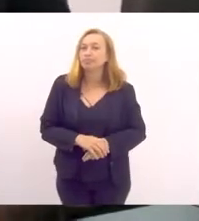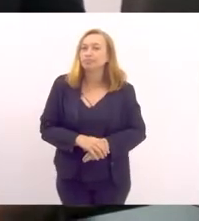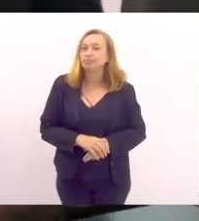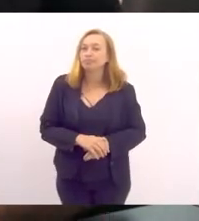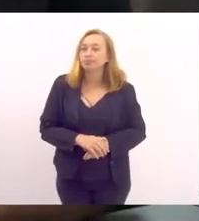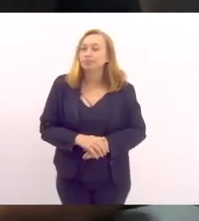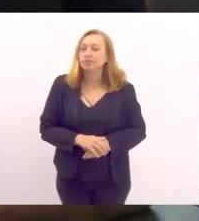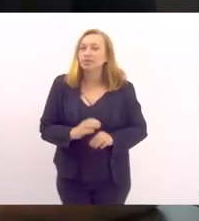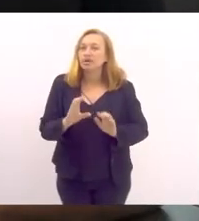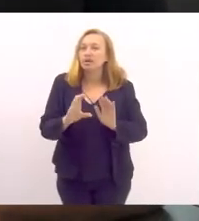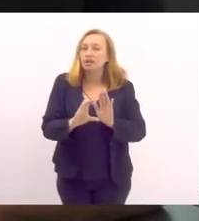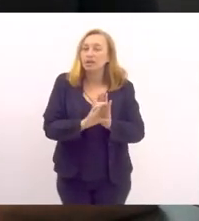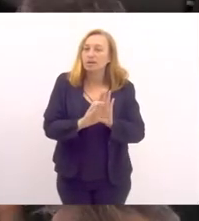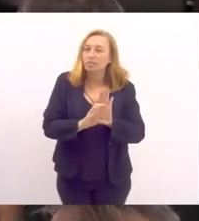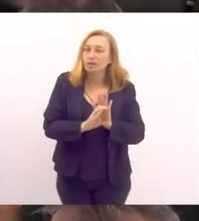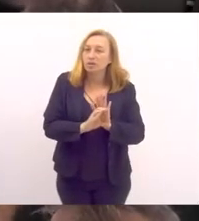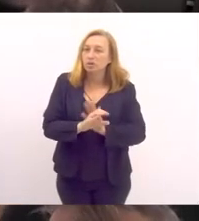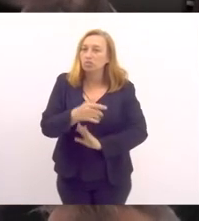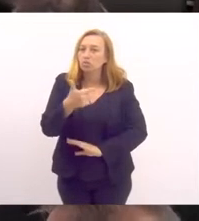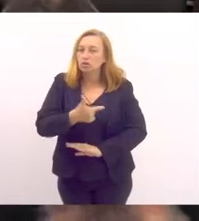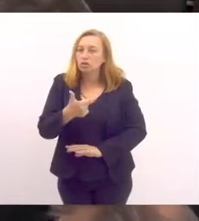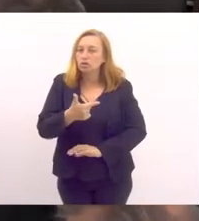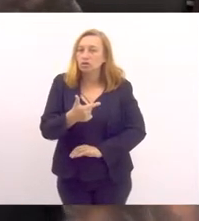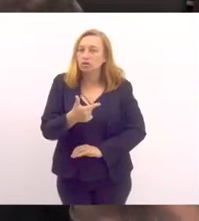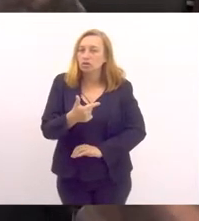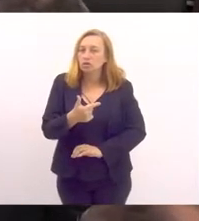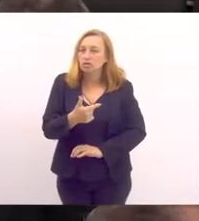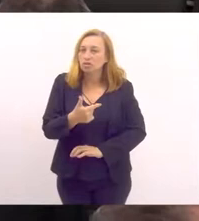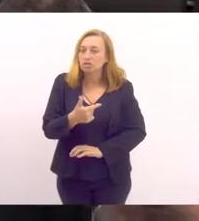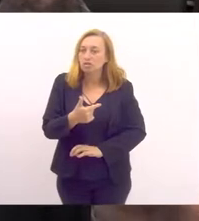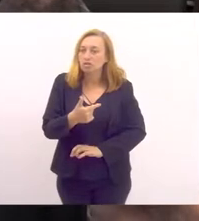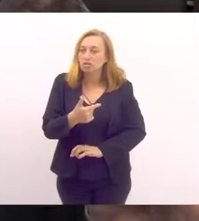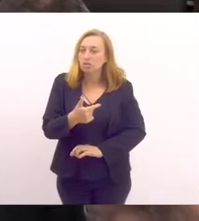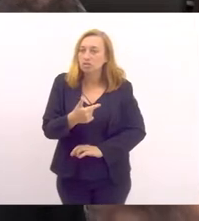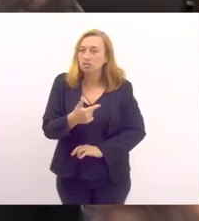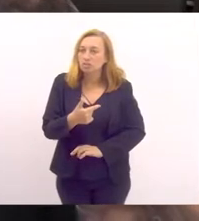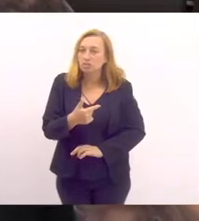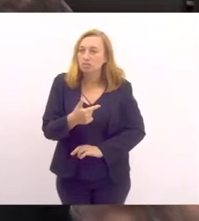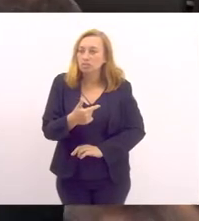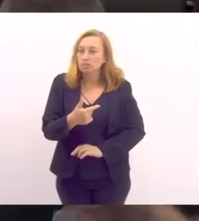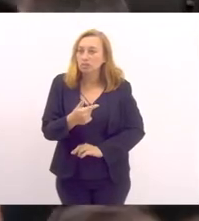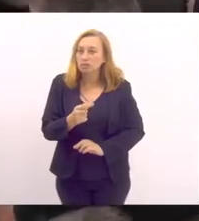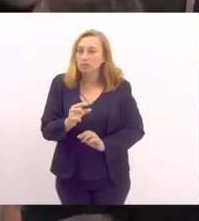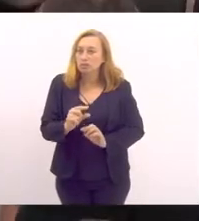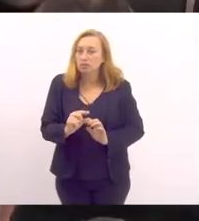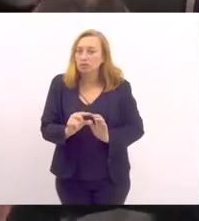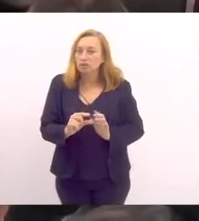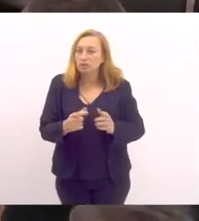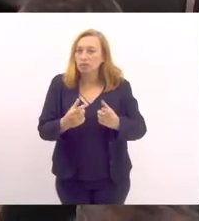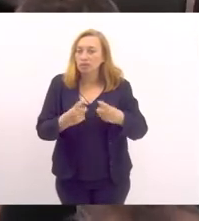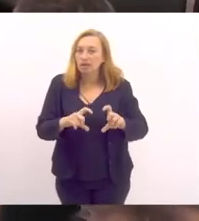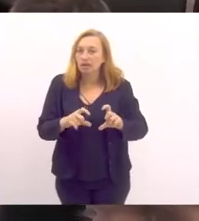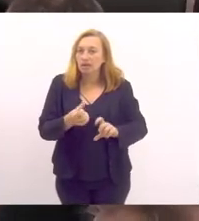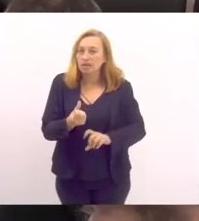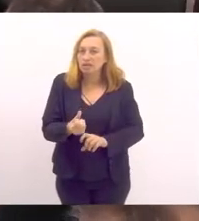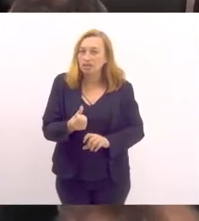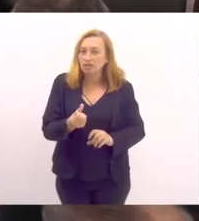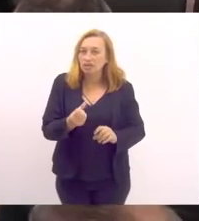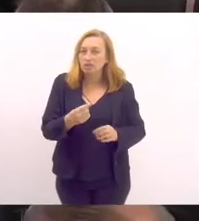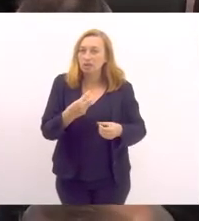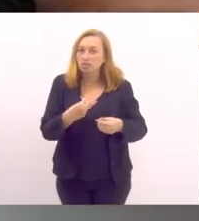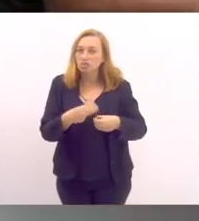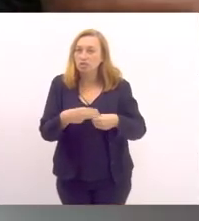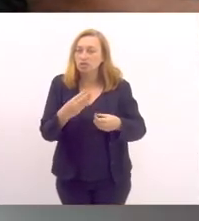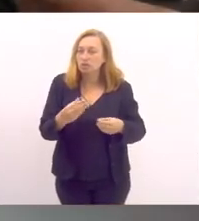no capítulo 2, ele fala assim, capítulo 2, parágrafo 6, estimular os municípios a